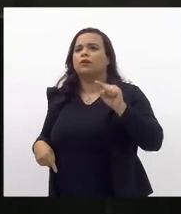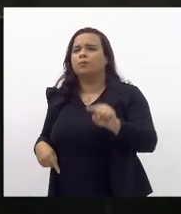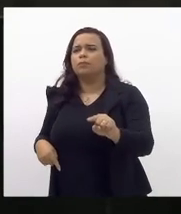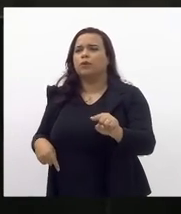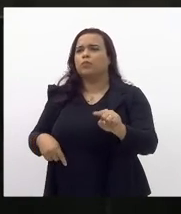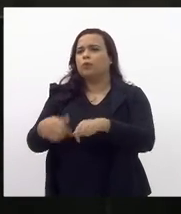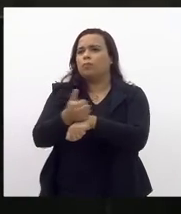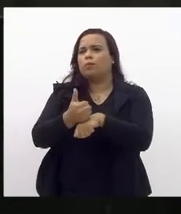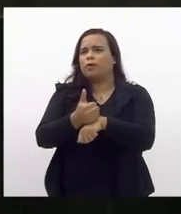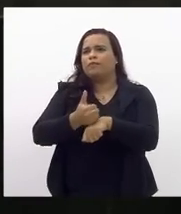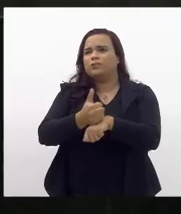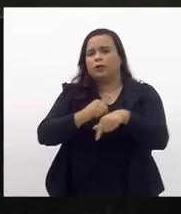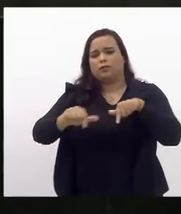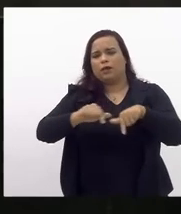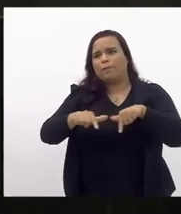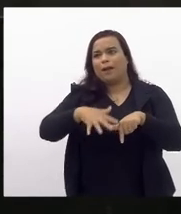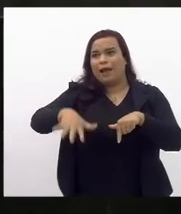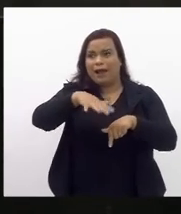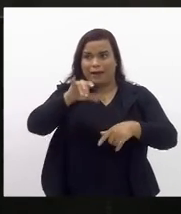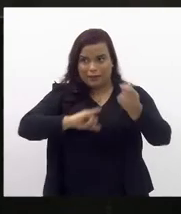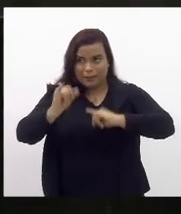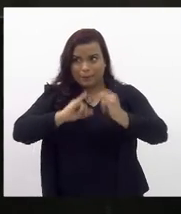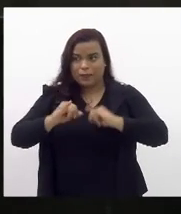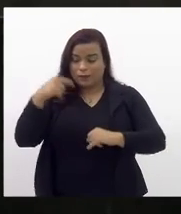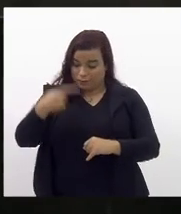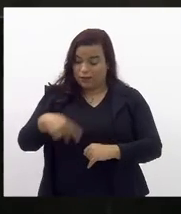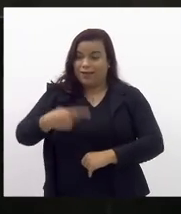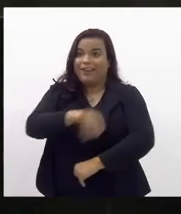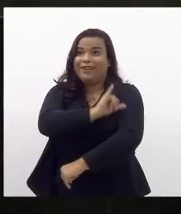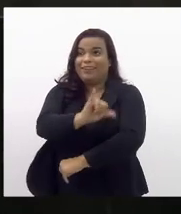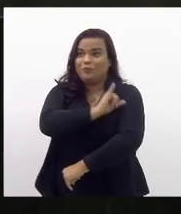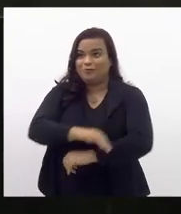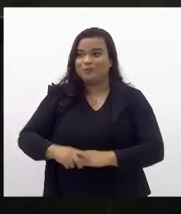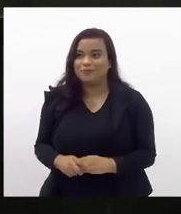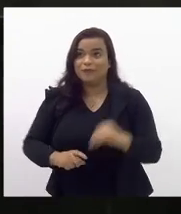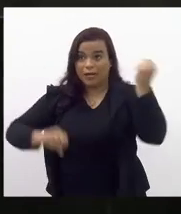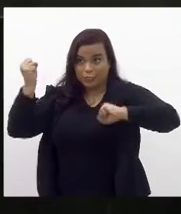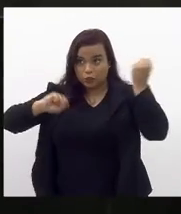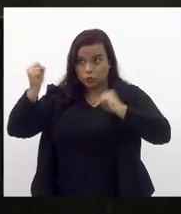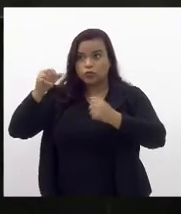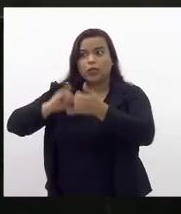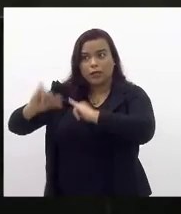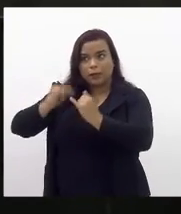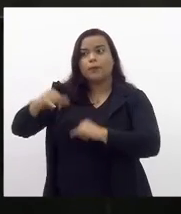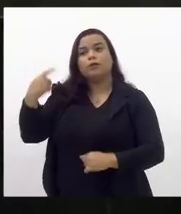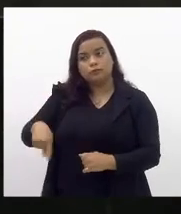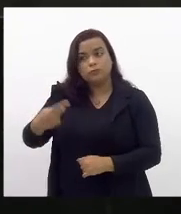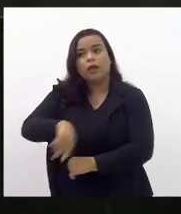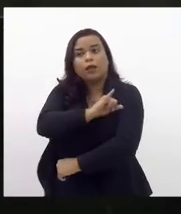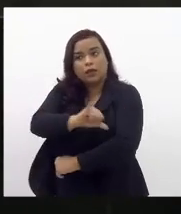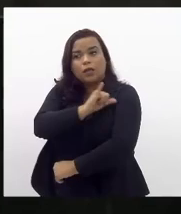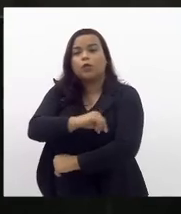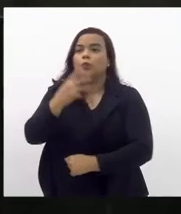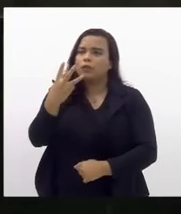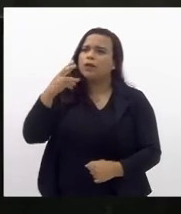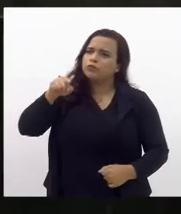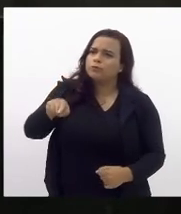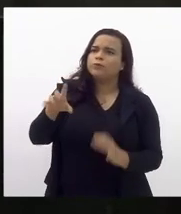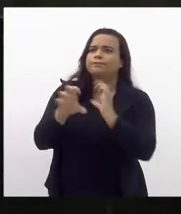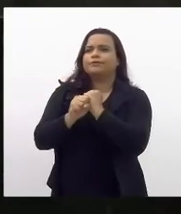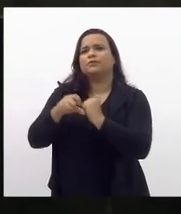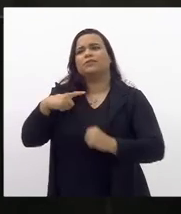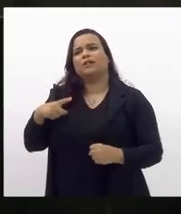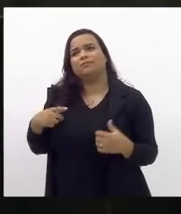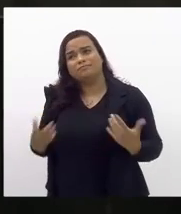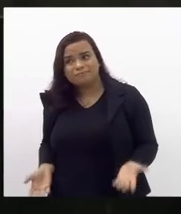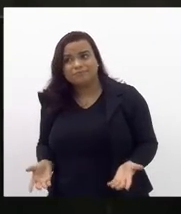de Janeiro. São 3 mil indústrias químicas ou correlatas só no estado do Rio de Janeiro. O presidente da